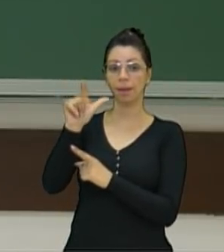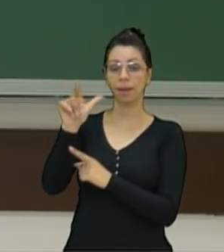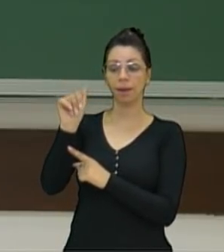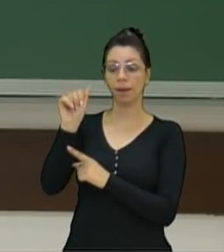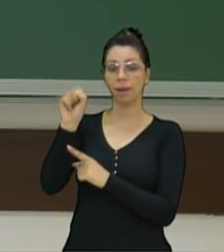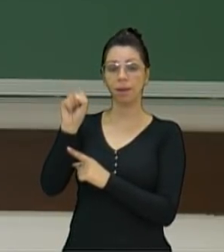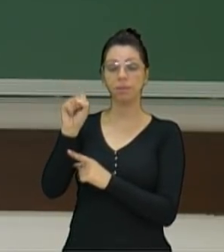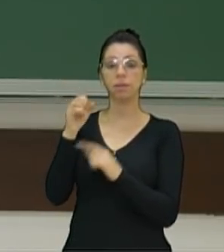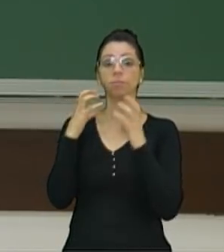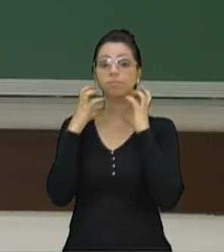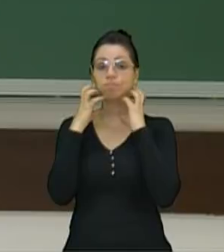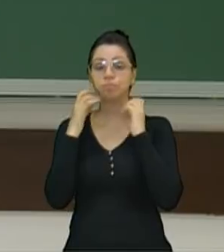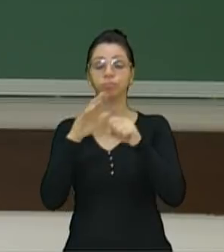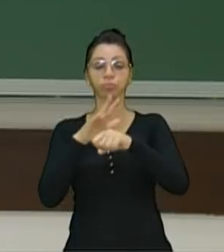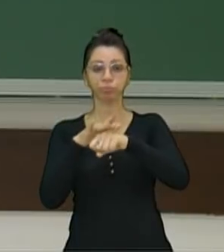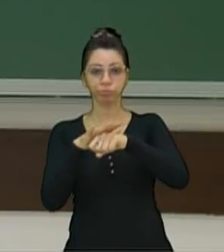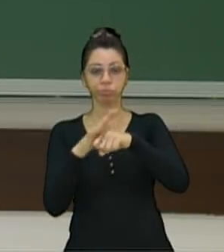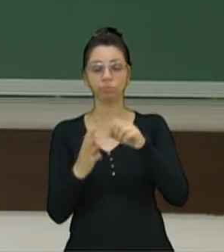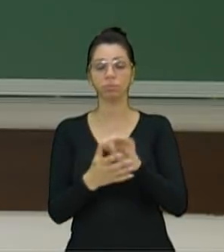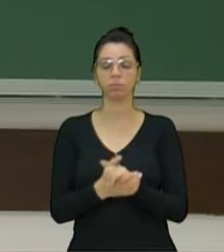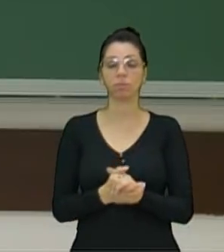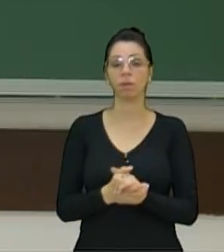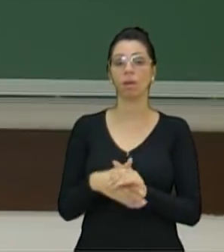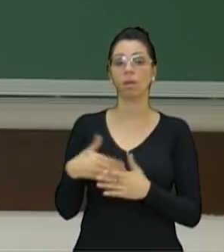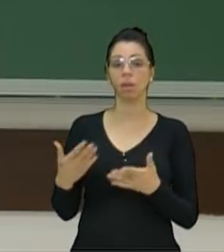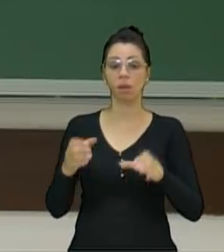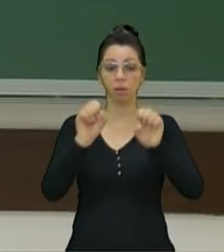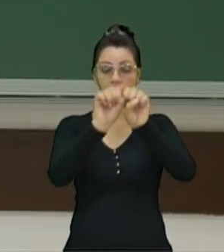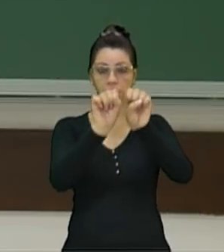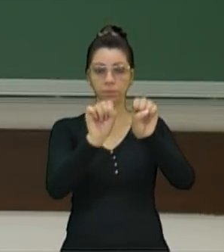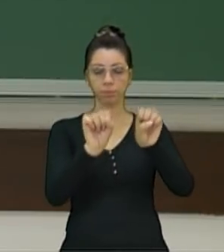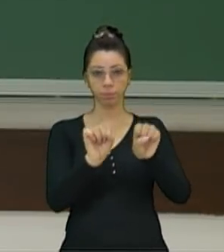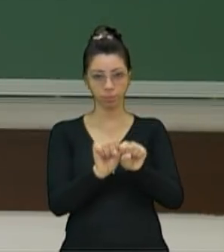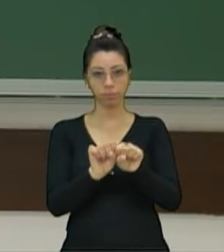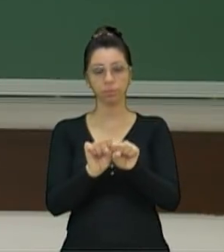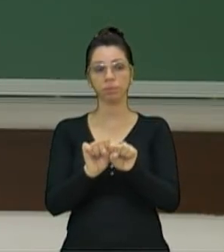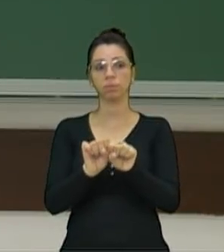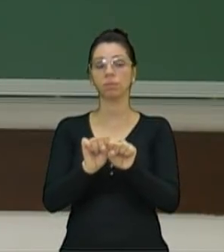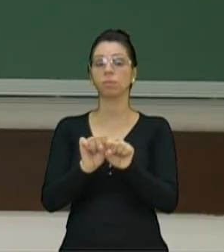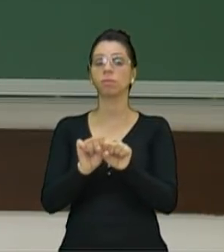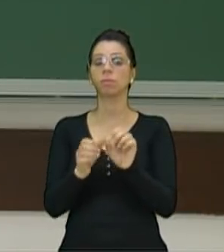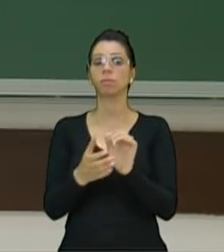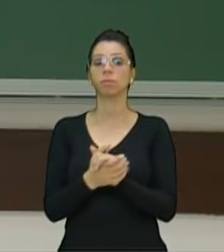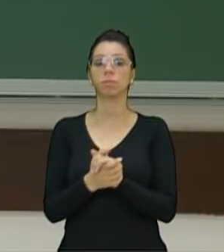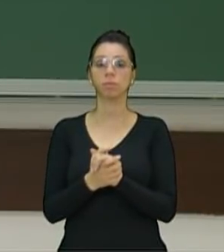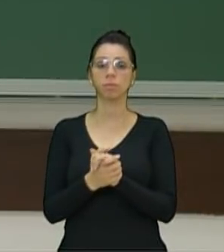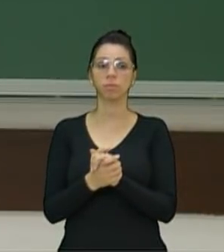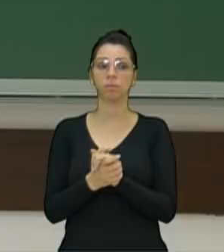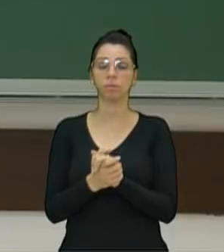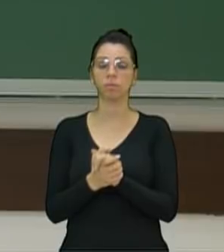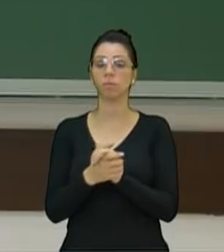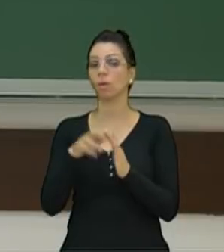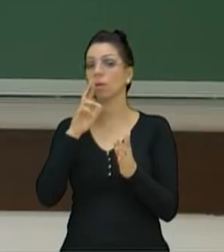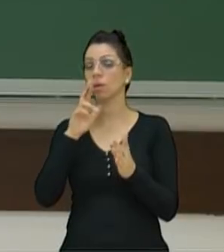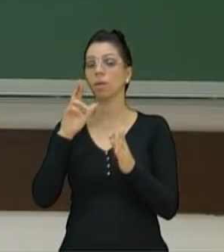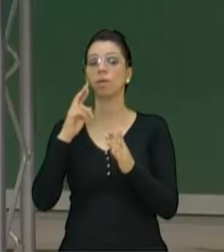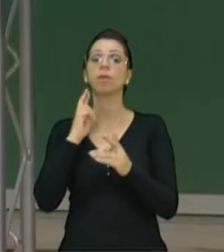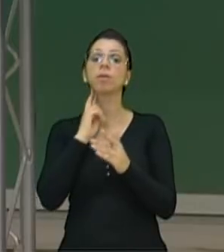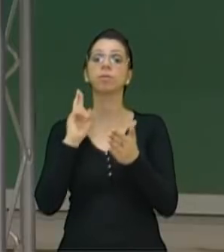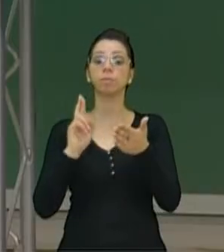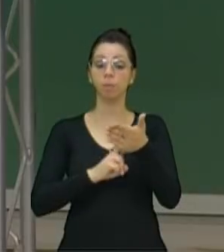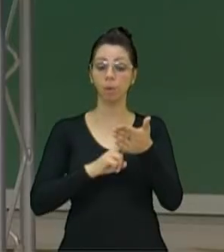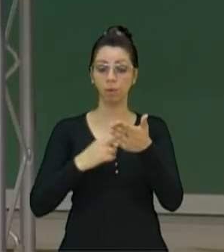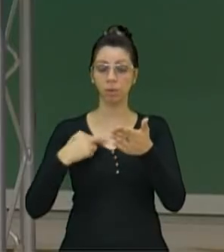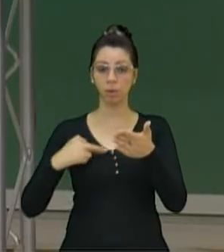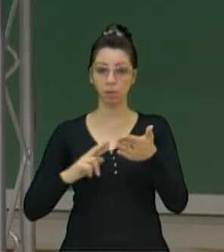Então, para que elas servem? Essas estruturas, as tonsilas, tá? Elas vão participar das respostas do nosso